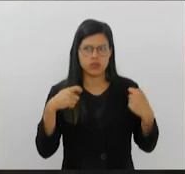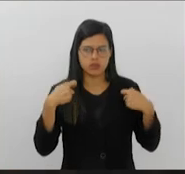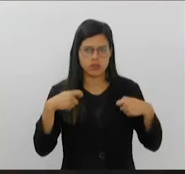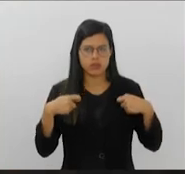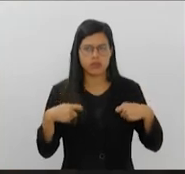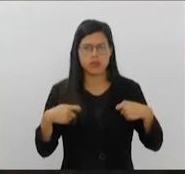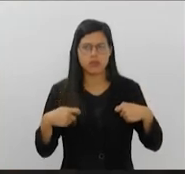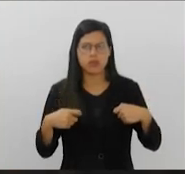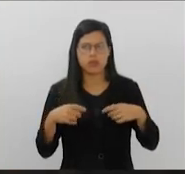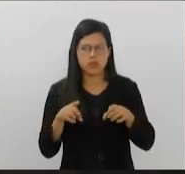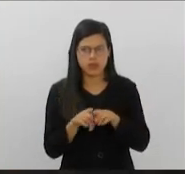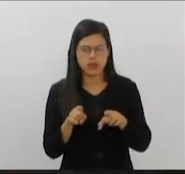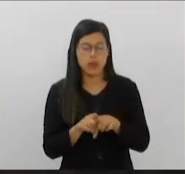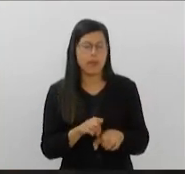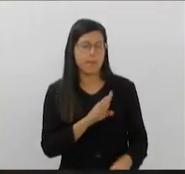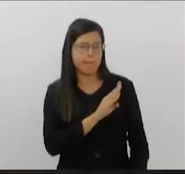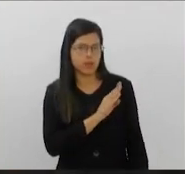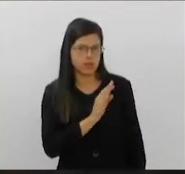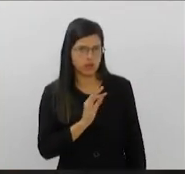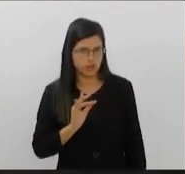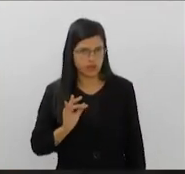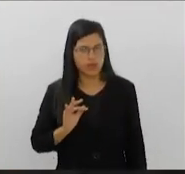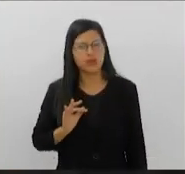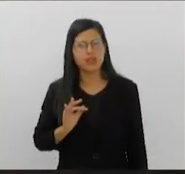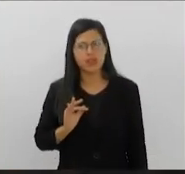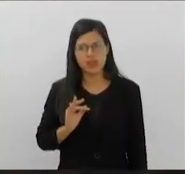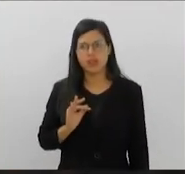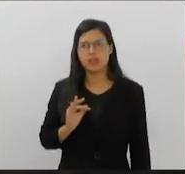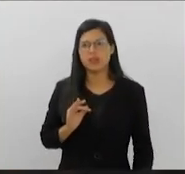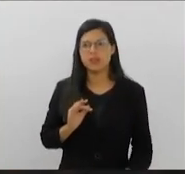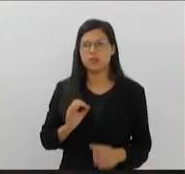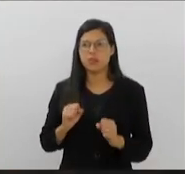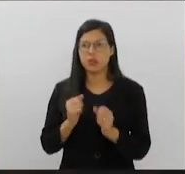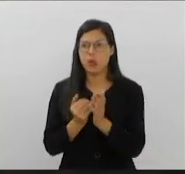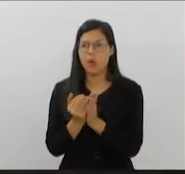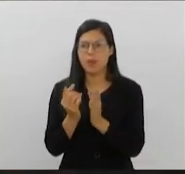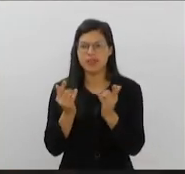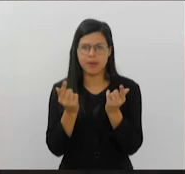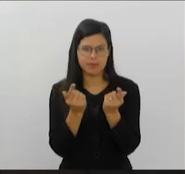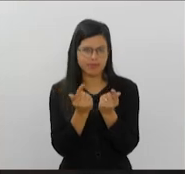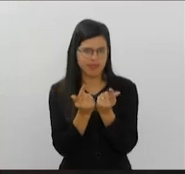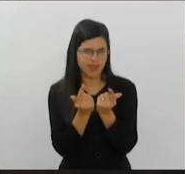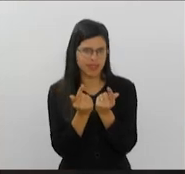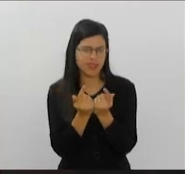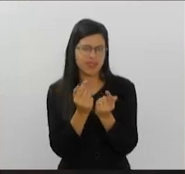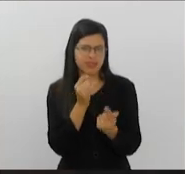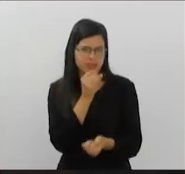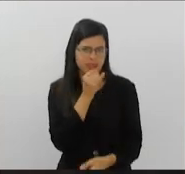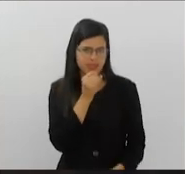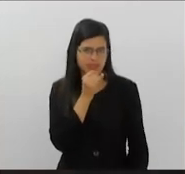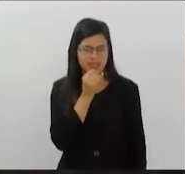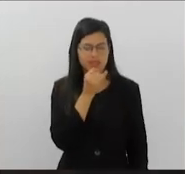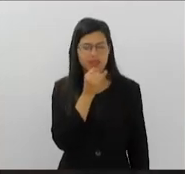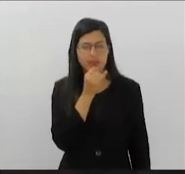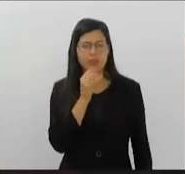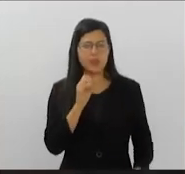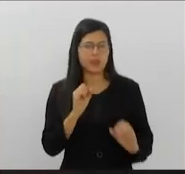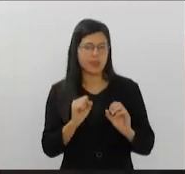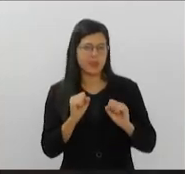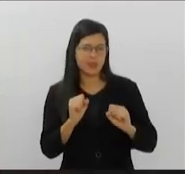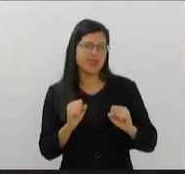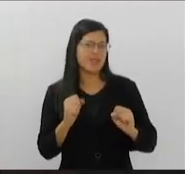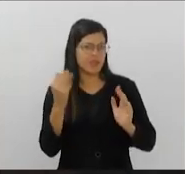para a Baixada Fluminense. É verdade. E podemos começar por Magé, por exemplo, né? Podemos já colocar